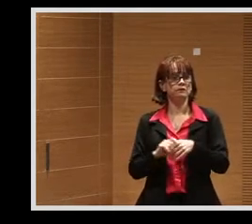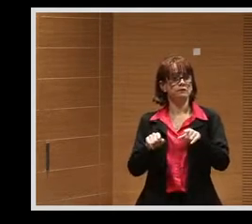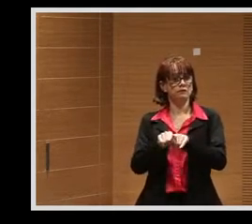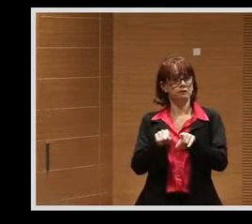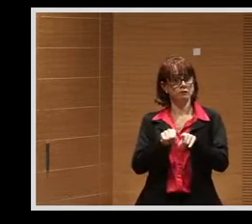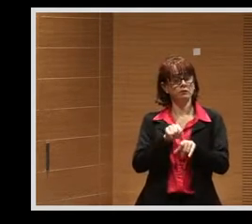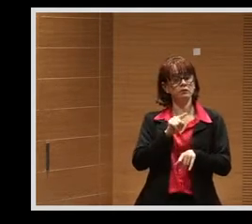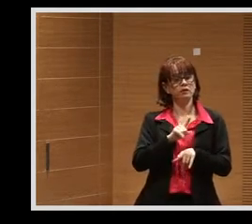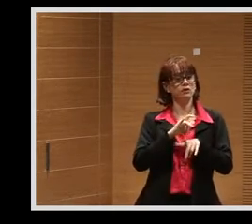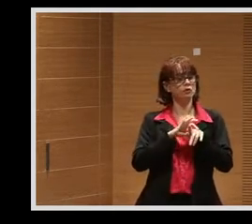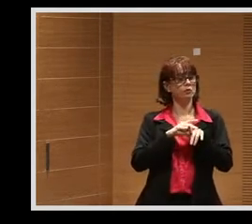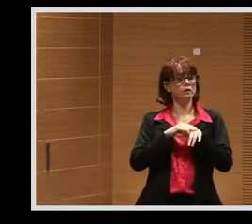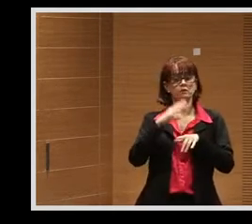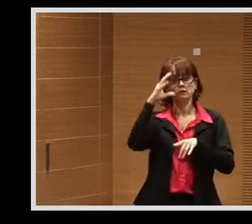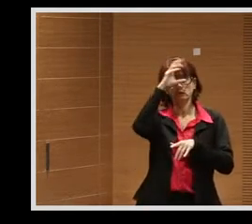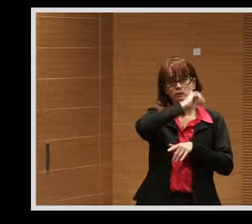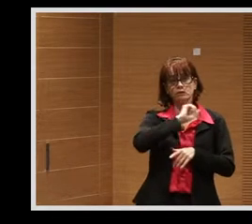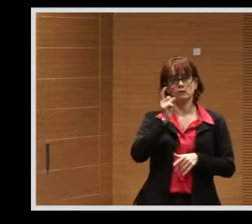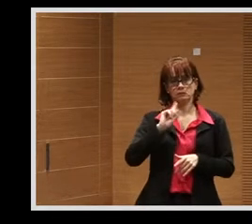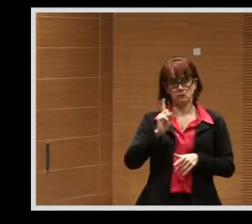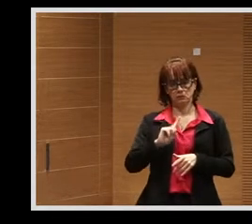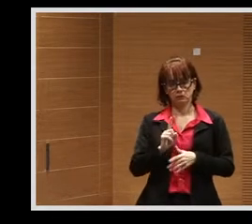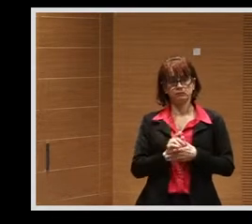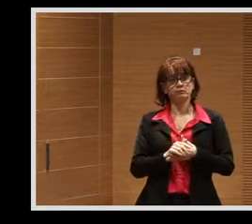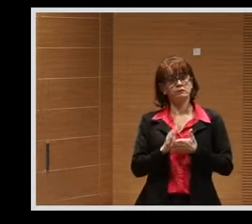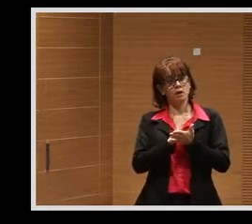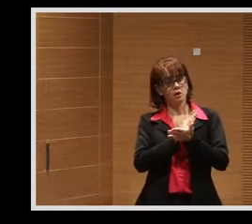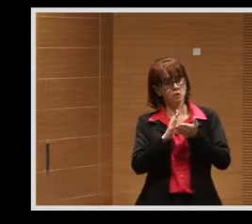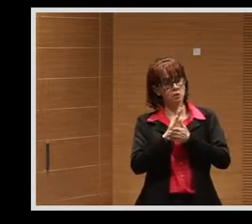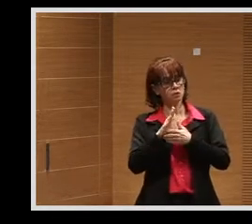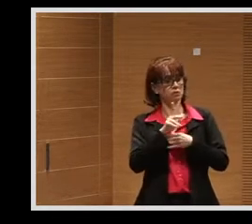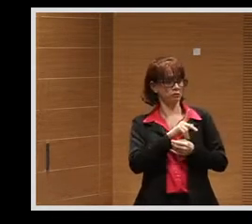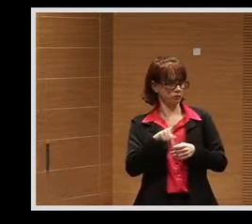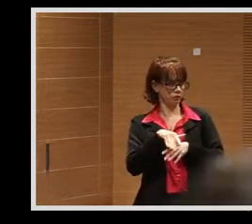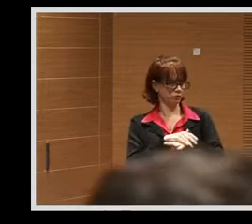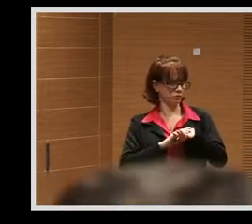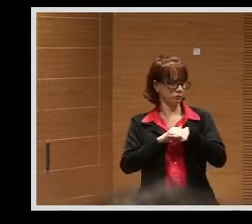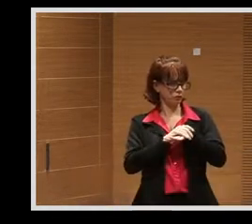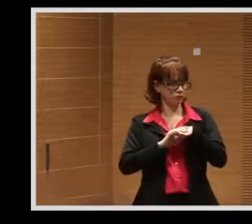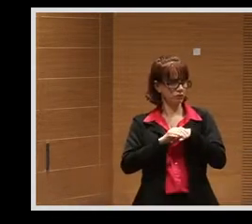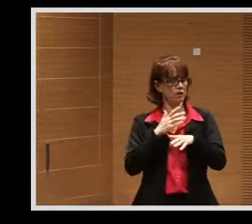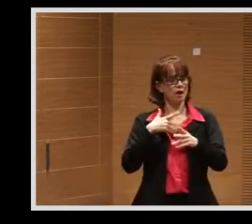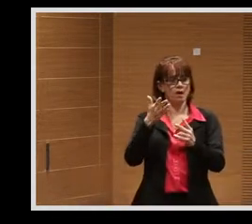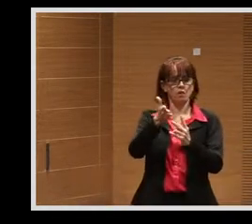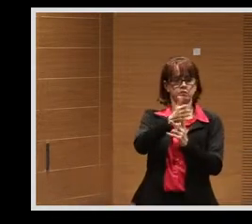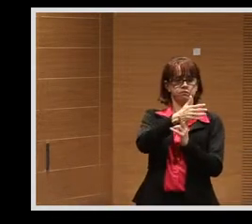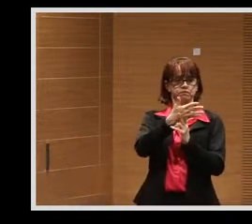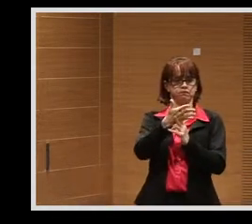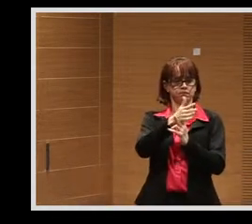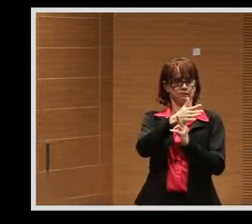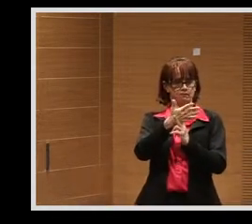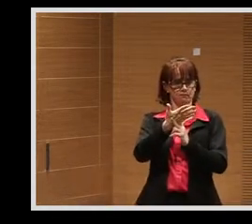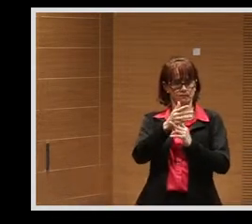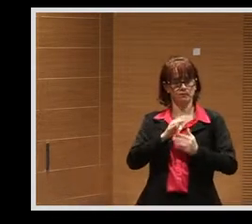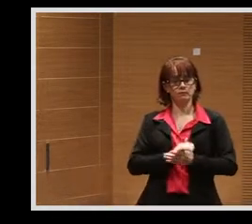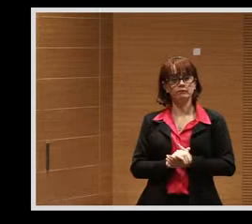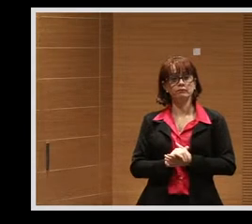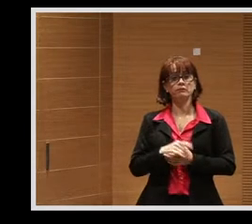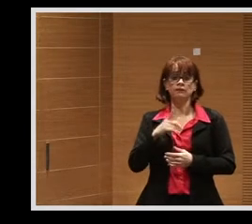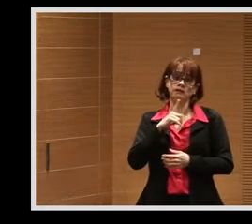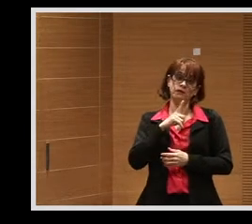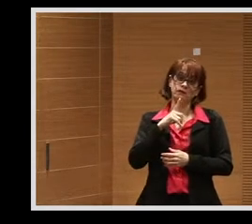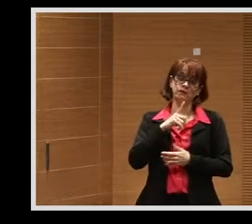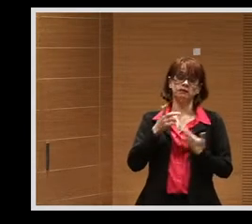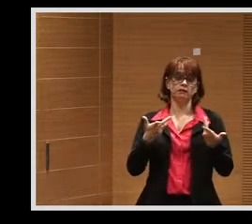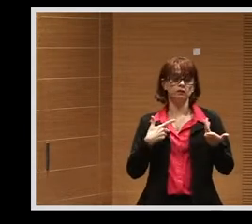SIDA, né, com os professores com quem eu conversei, é meio um híbrido disso. E nesses eixos, aí eu